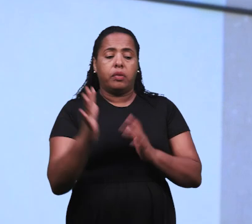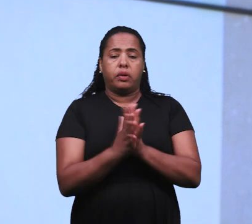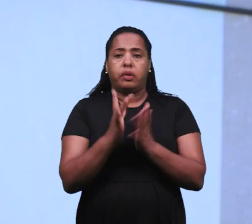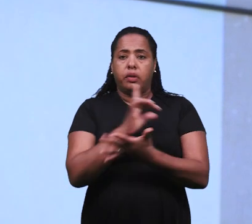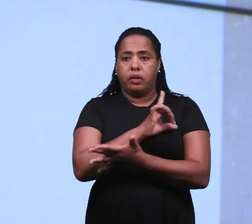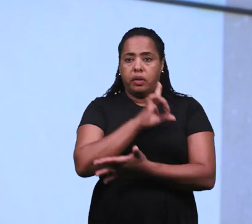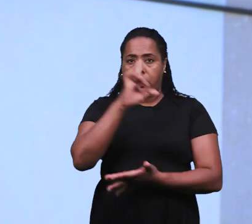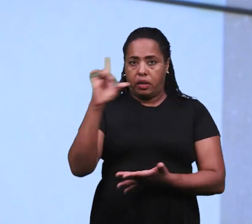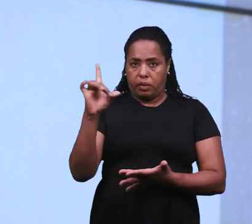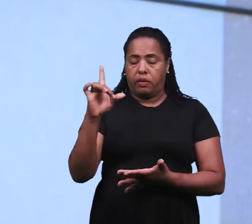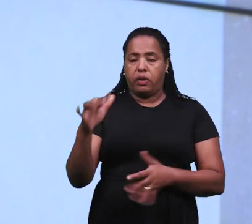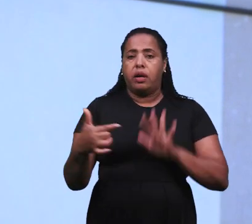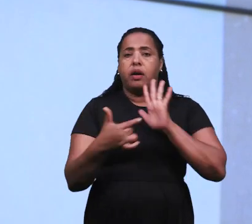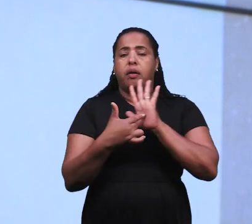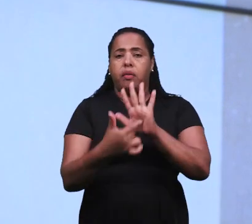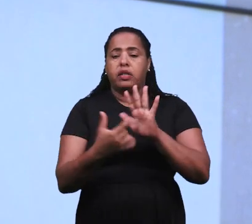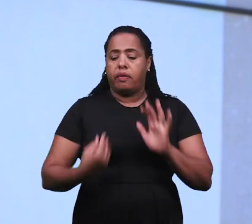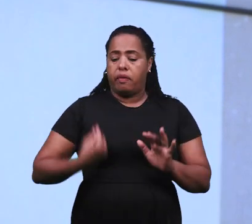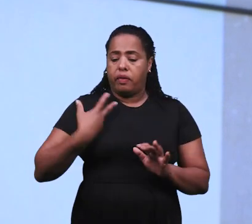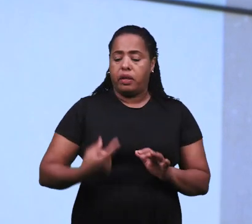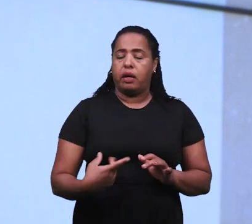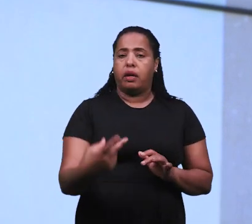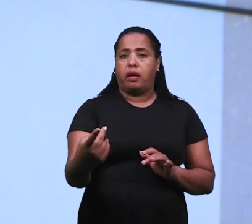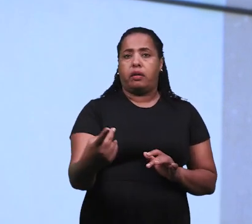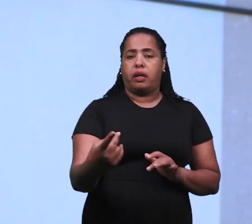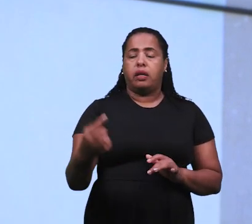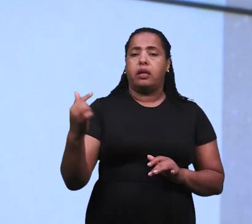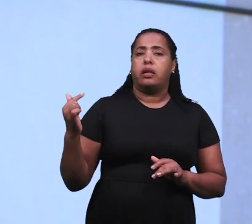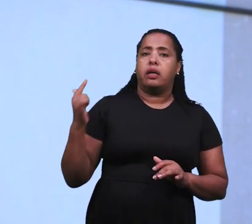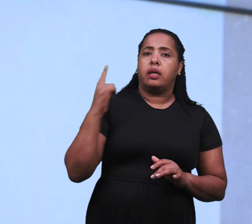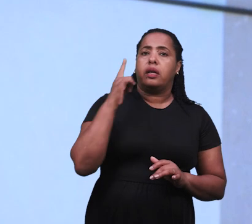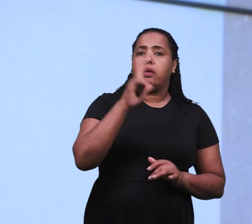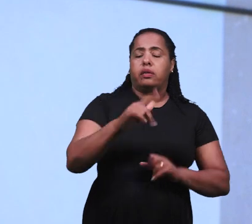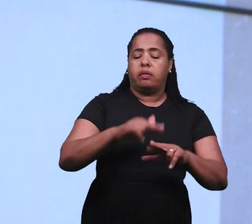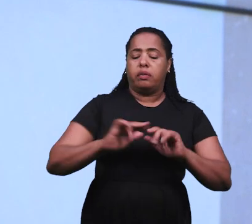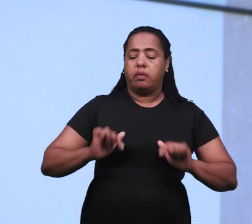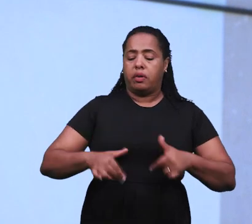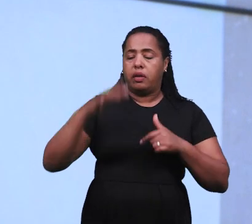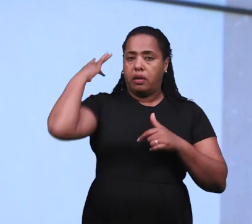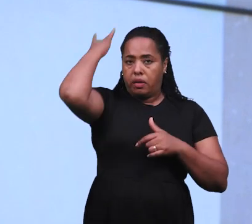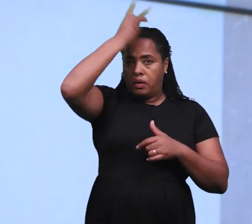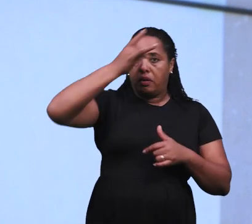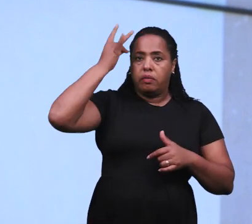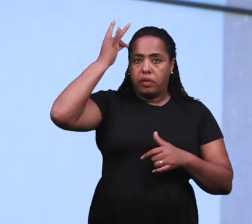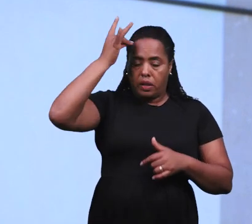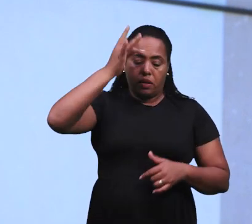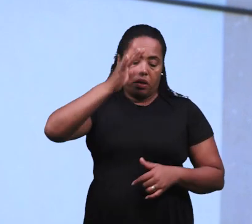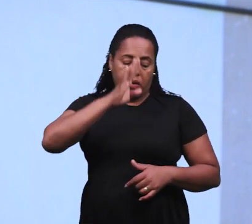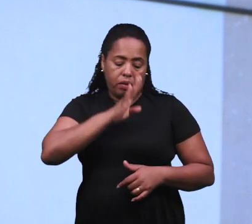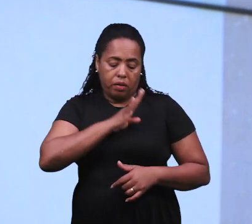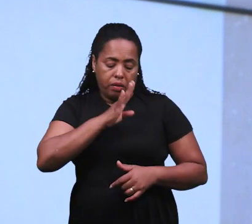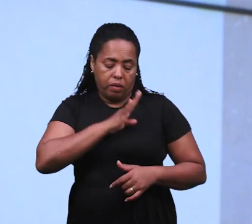palavra, mostrar a vida eterna e conseguir, pelo Espírito Santo, encontrar um lugar nesse